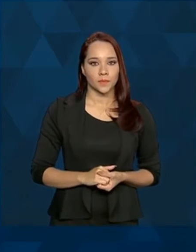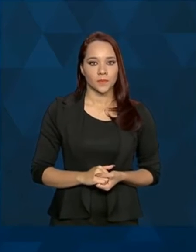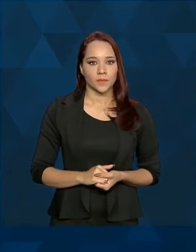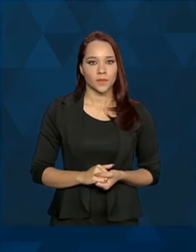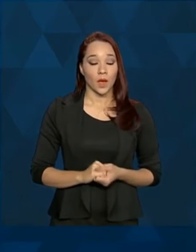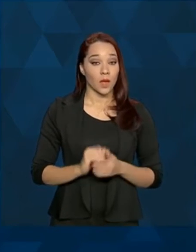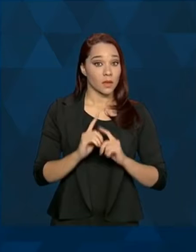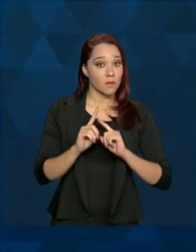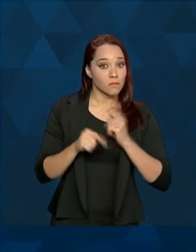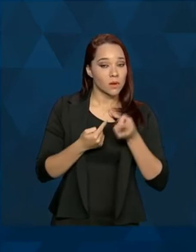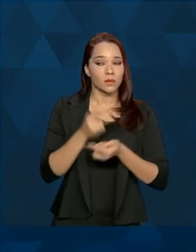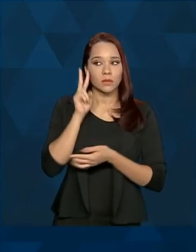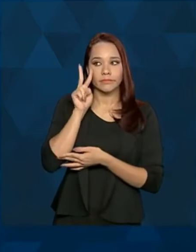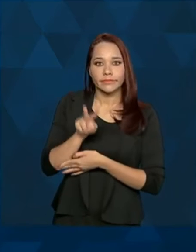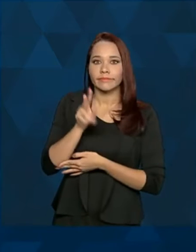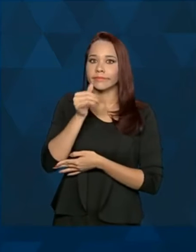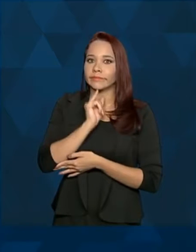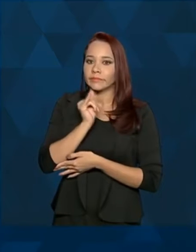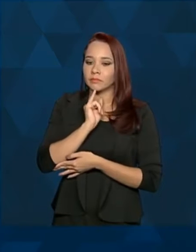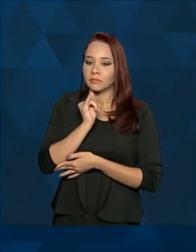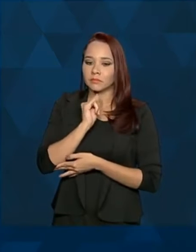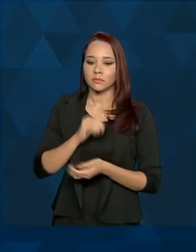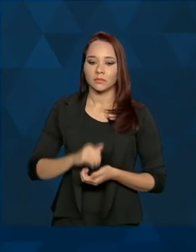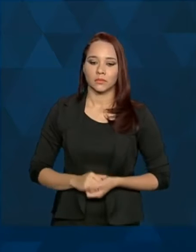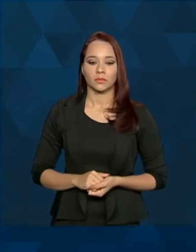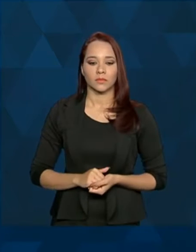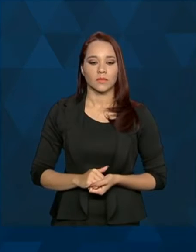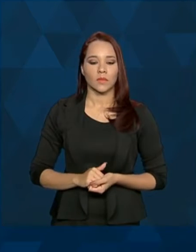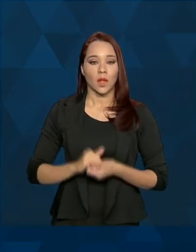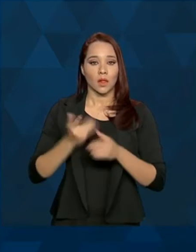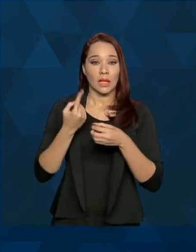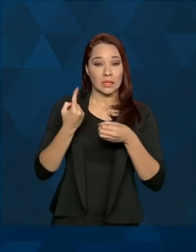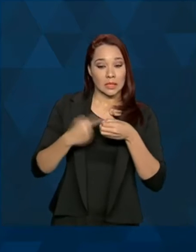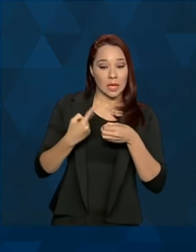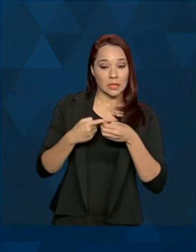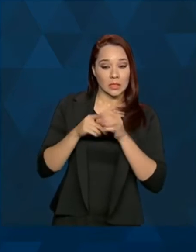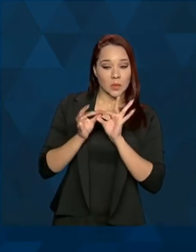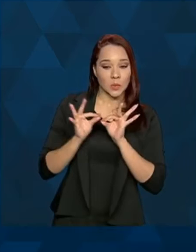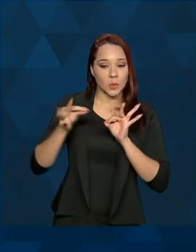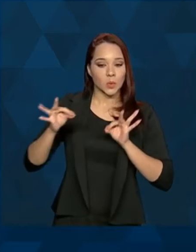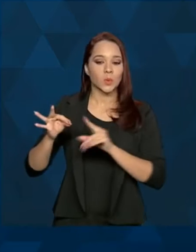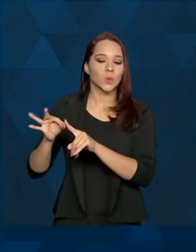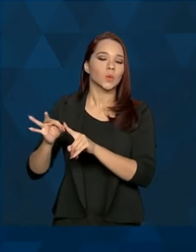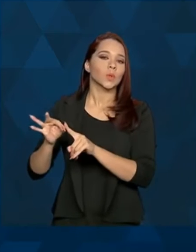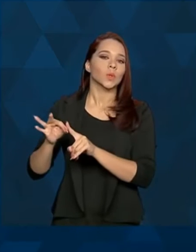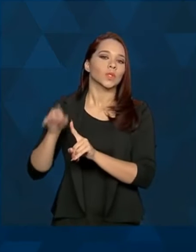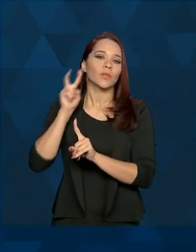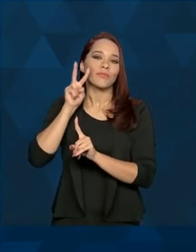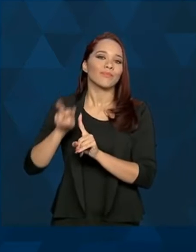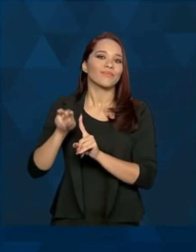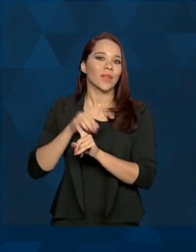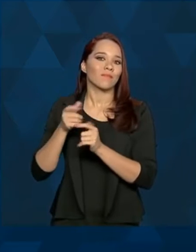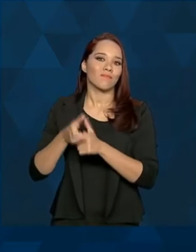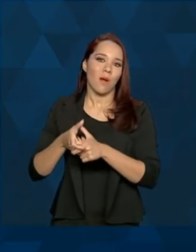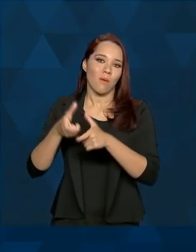Mas quando você olha, por exemplo, o interior, você vê que efetivamente você teve um